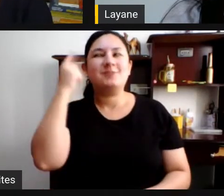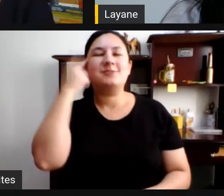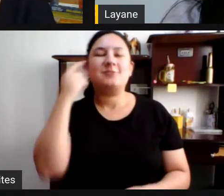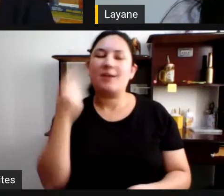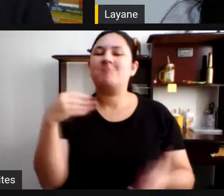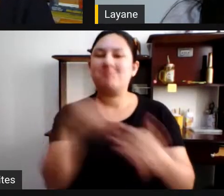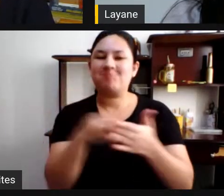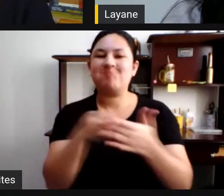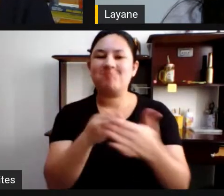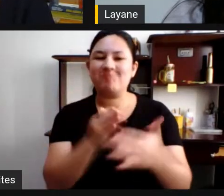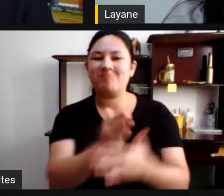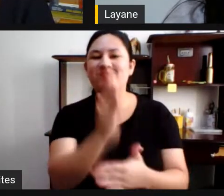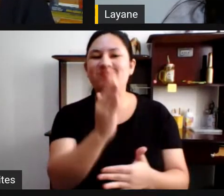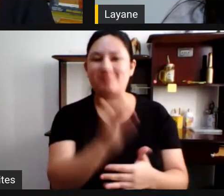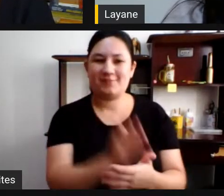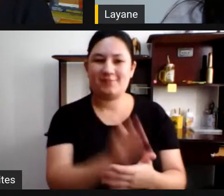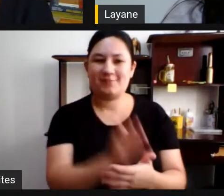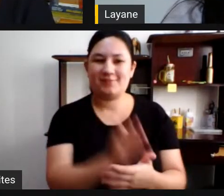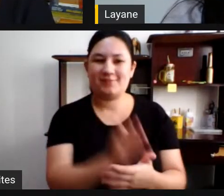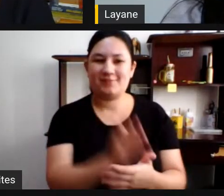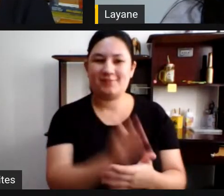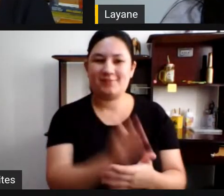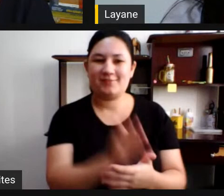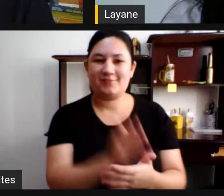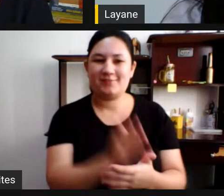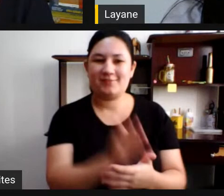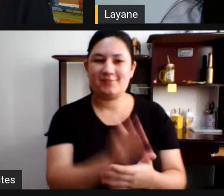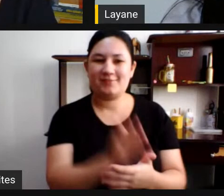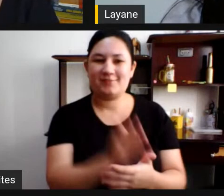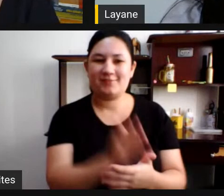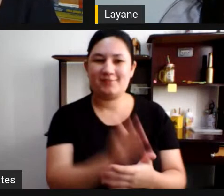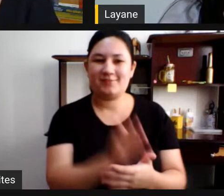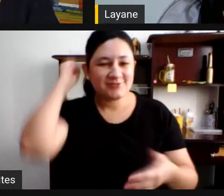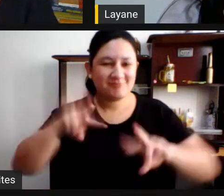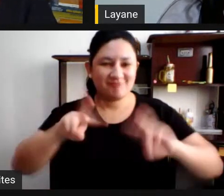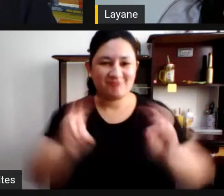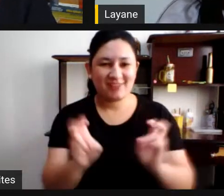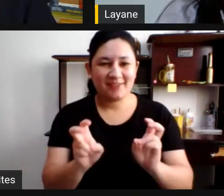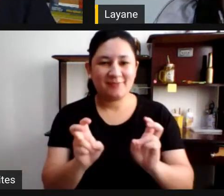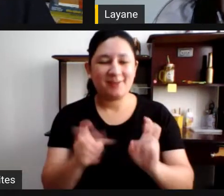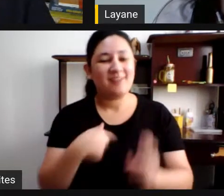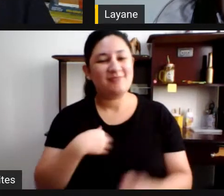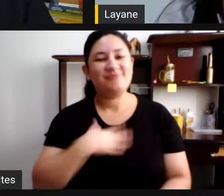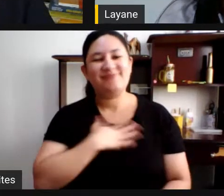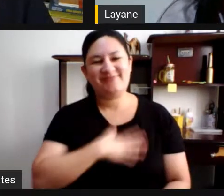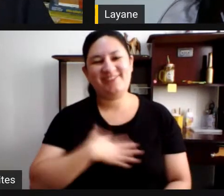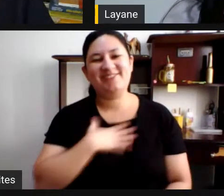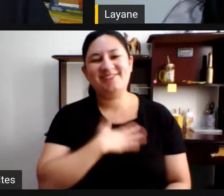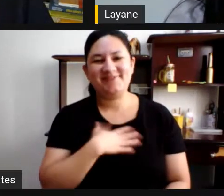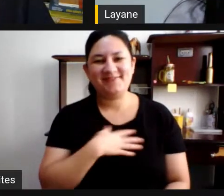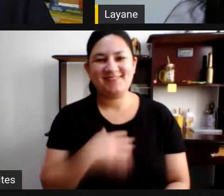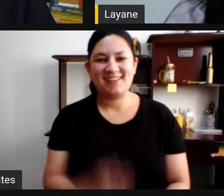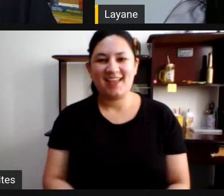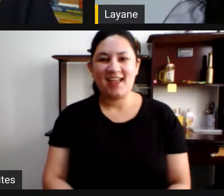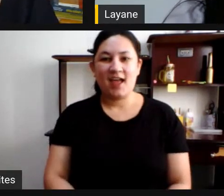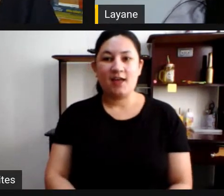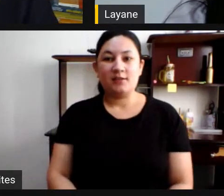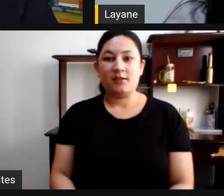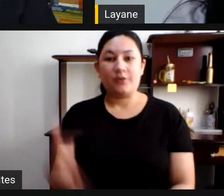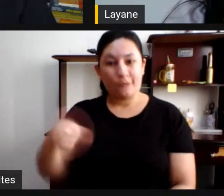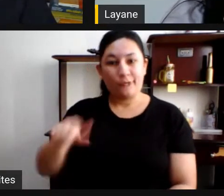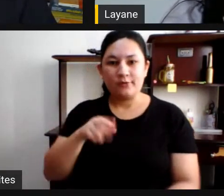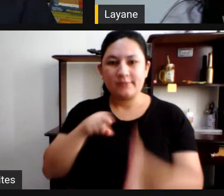que é um tipo de leitura sobre o Sossi que eu gosto muito é bem temos aqui uma outra